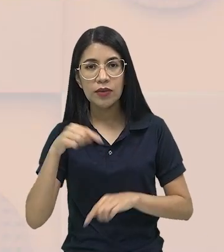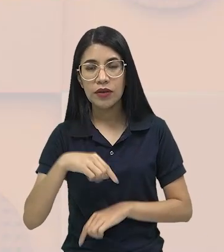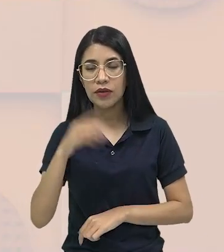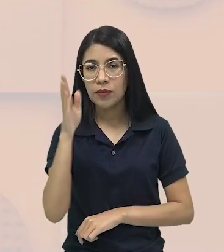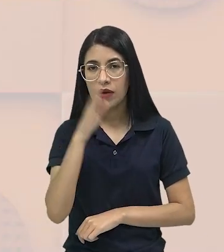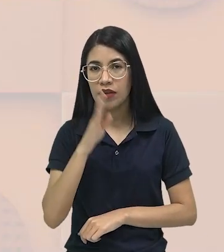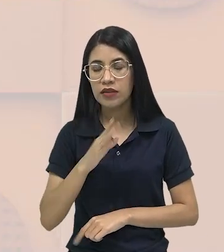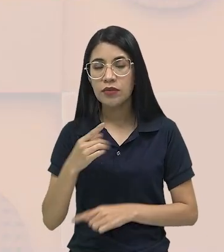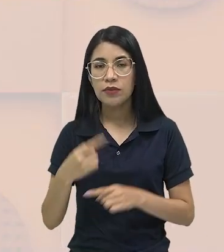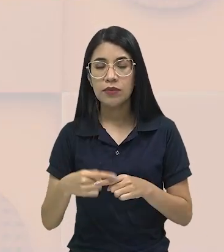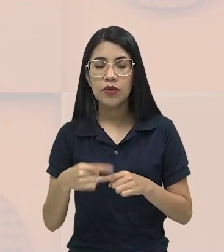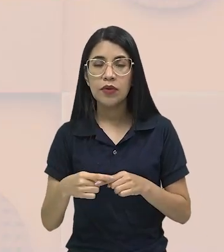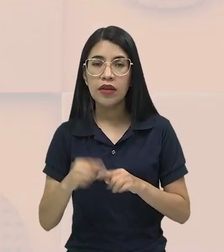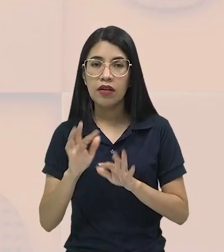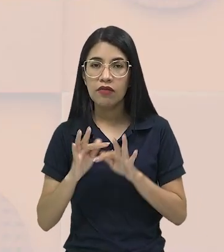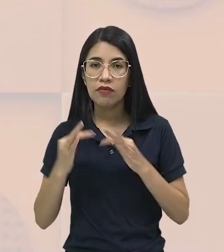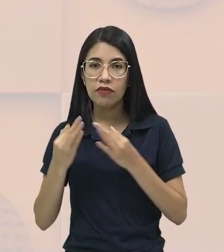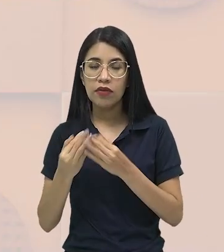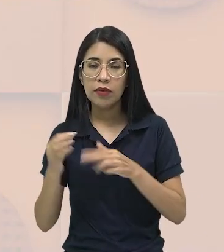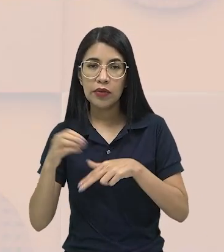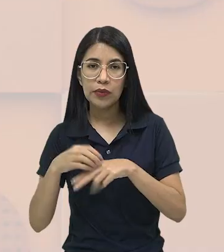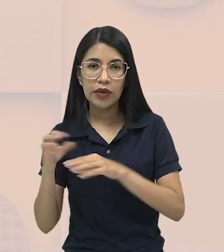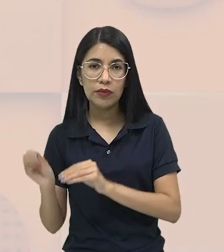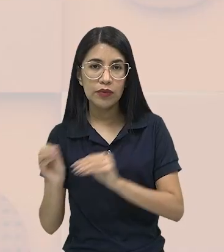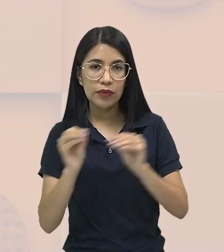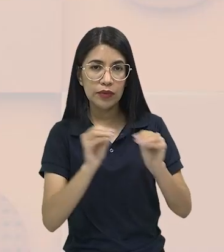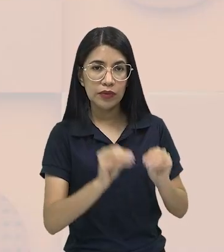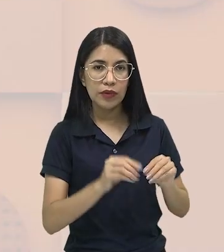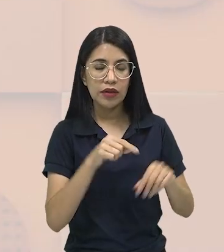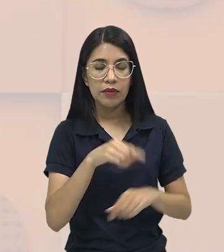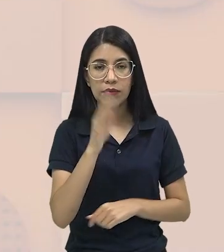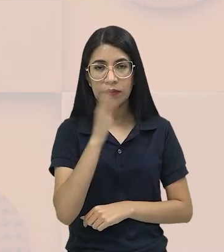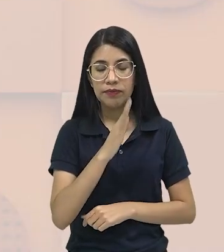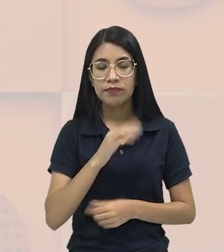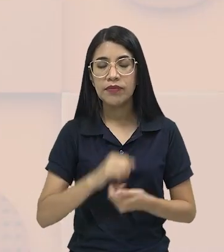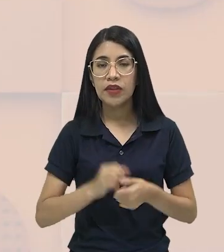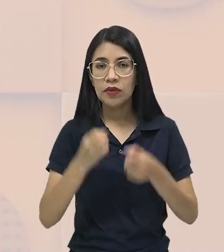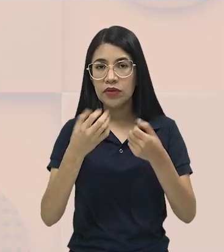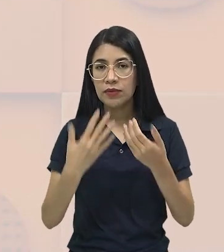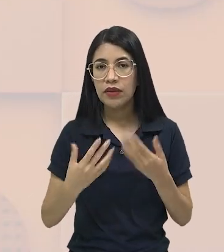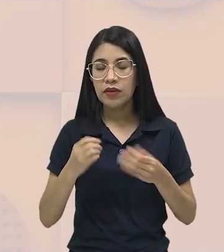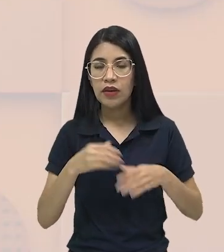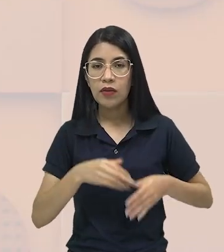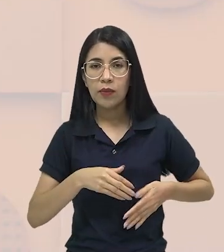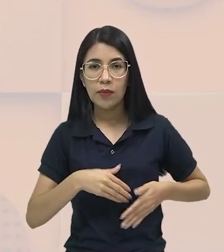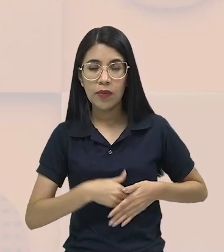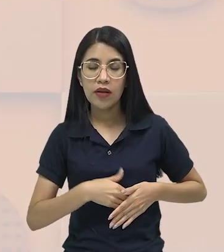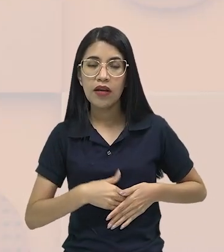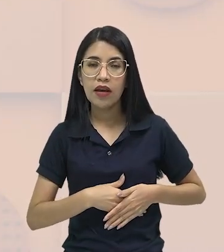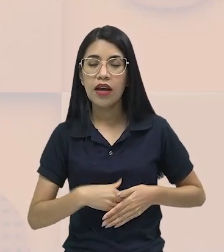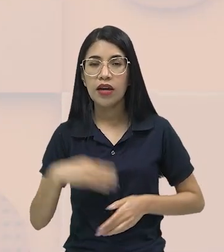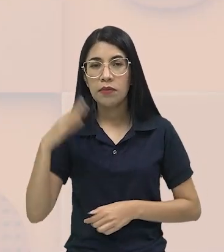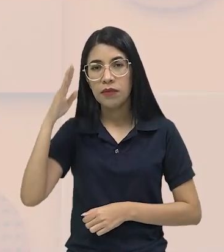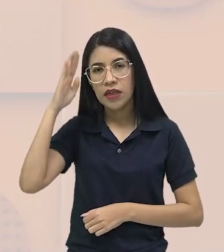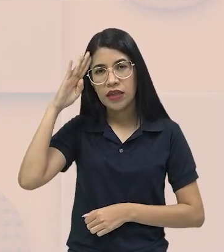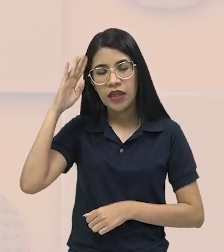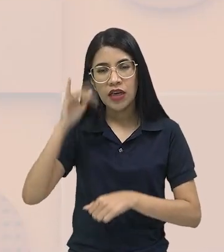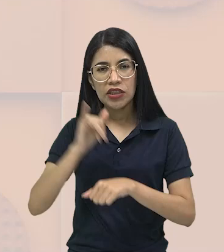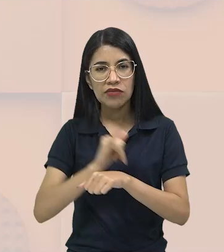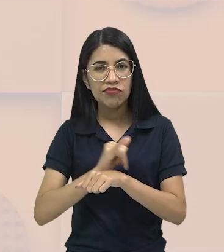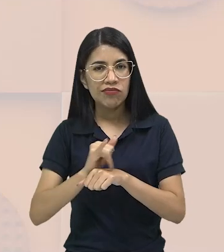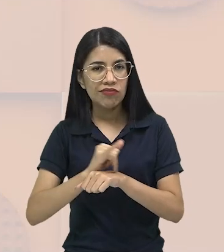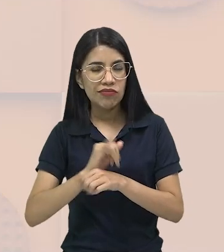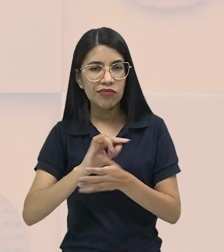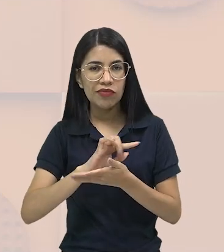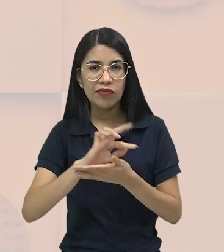o Brasil, já que a família real veio para cá? E eu falei para vocês que Napoleão Bonaparte era um militar, estrategista, né,